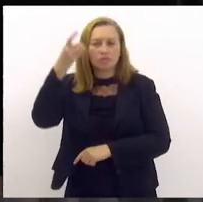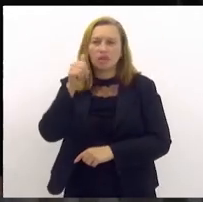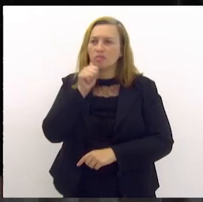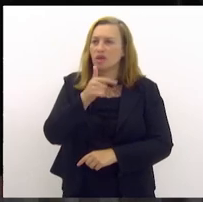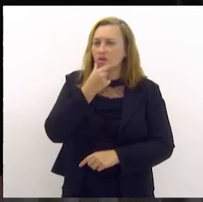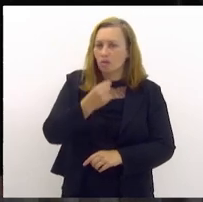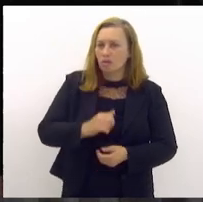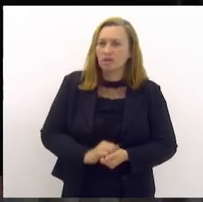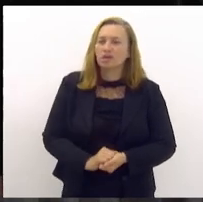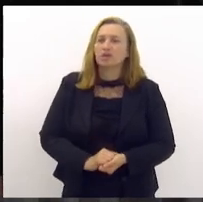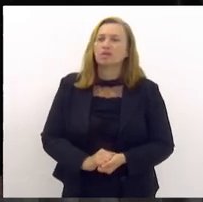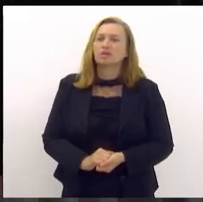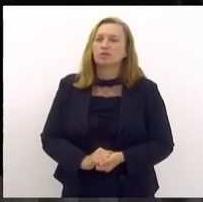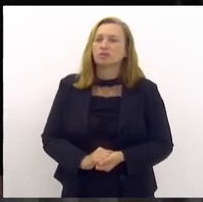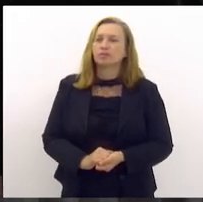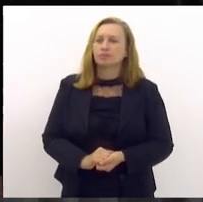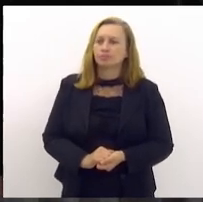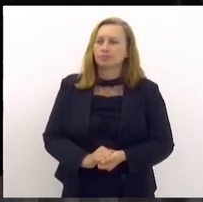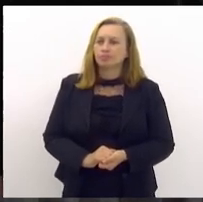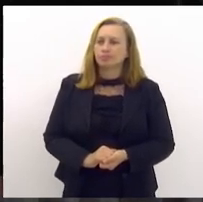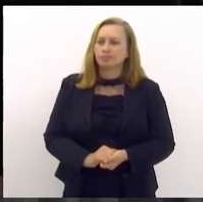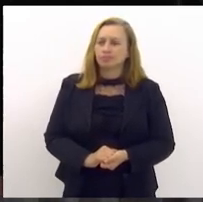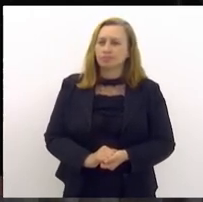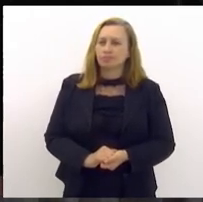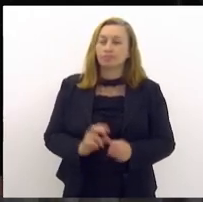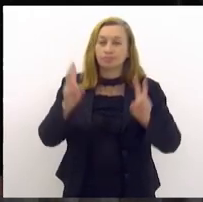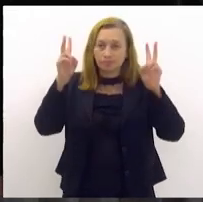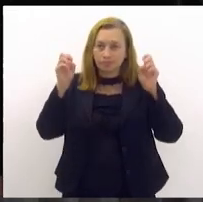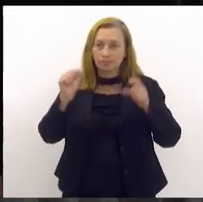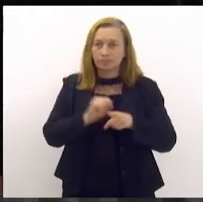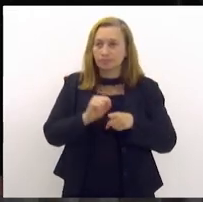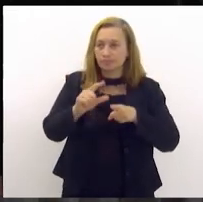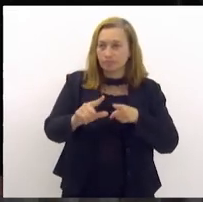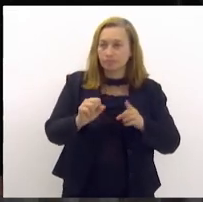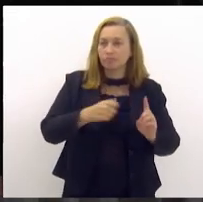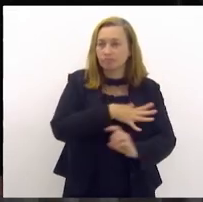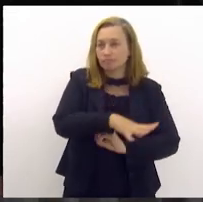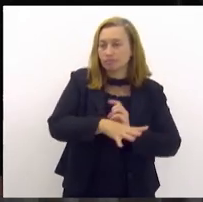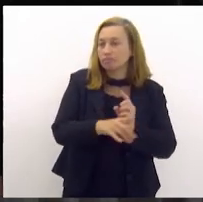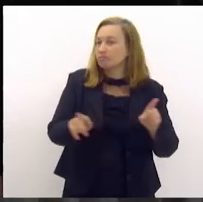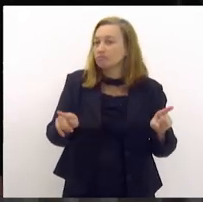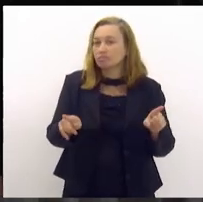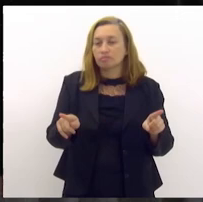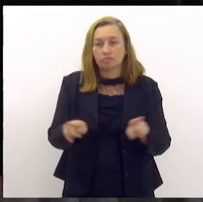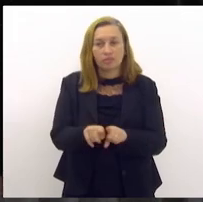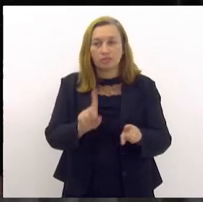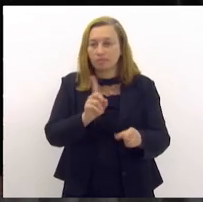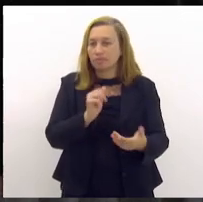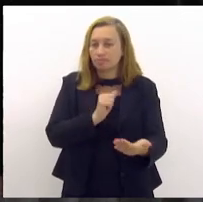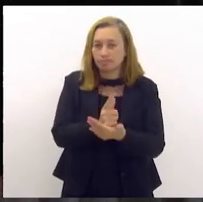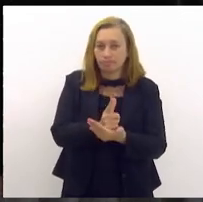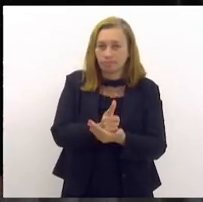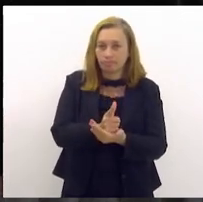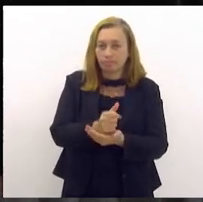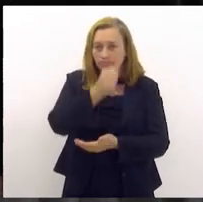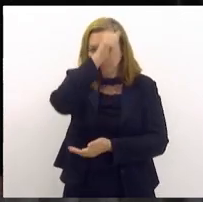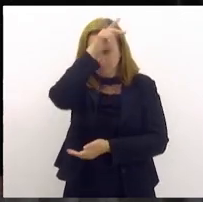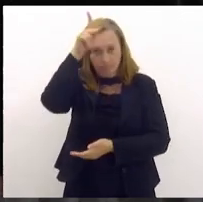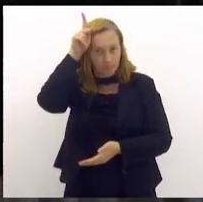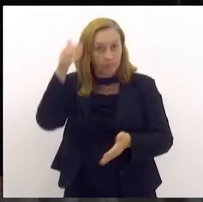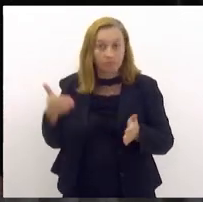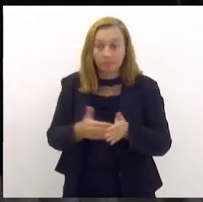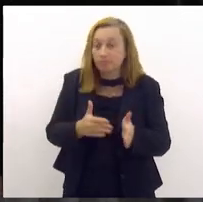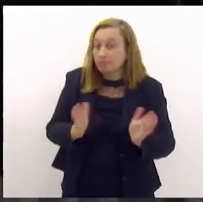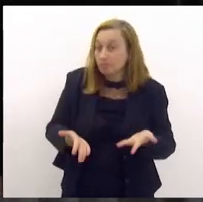que a questão dos aluguéis sociais também não foram pagos pela prefeitura até então.